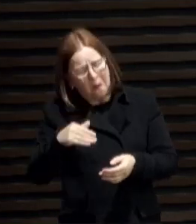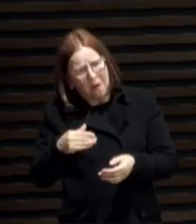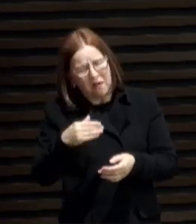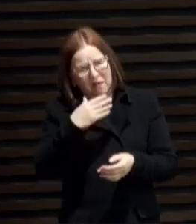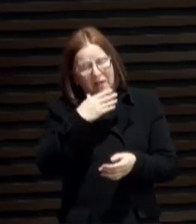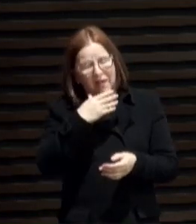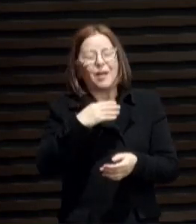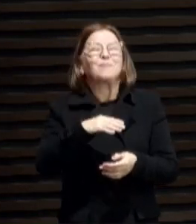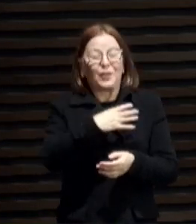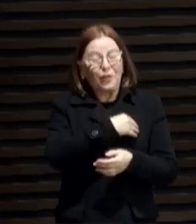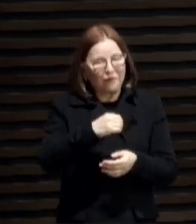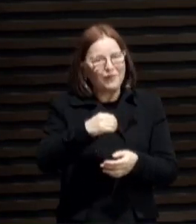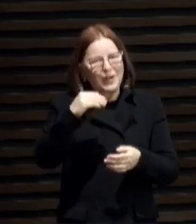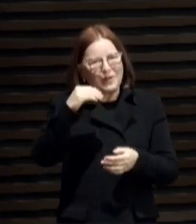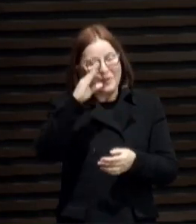cadê minha honra?